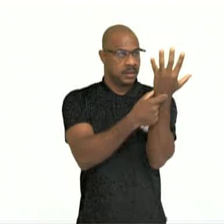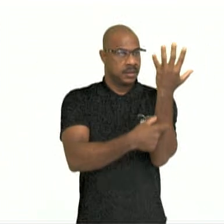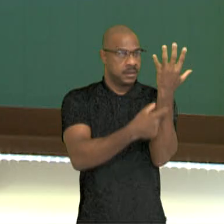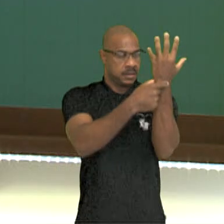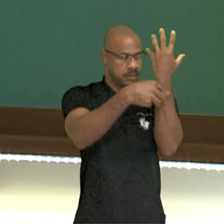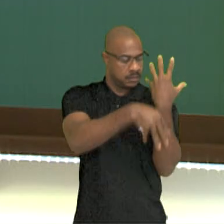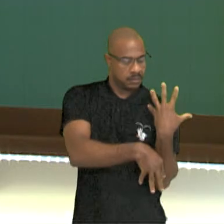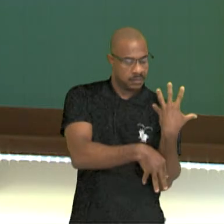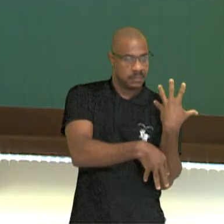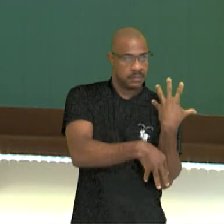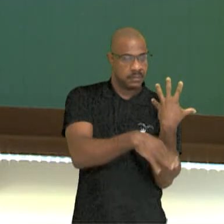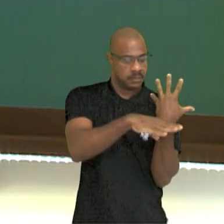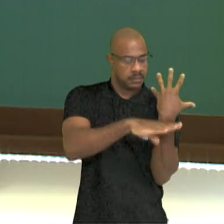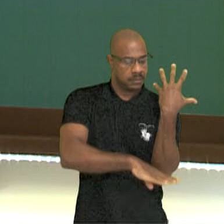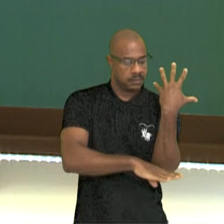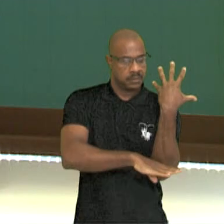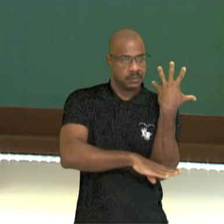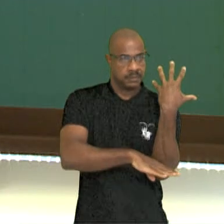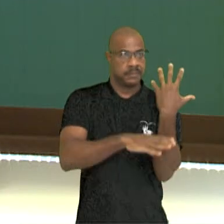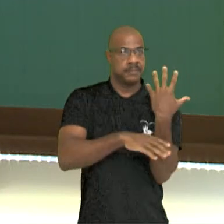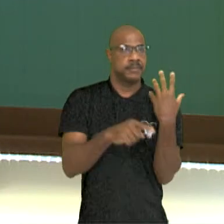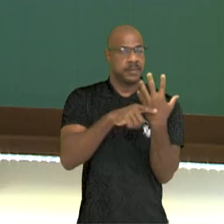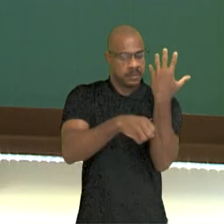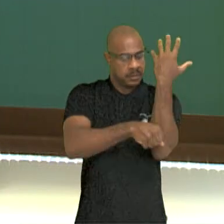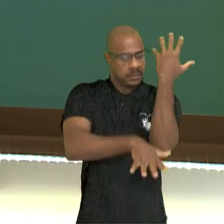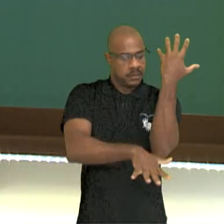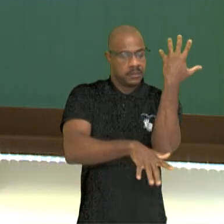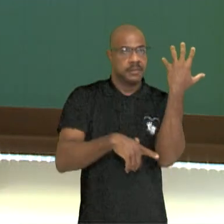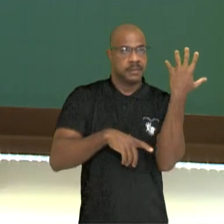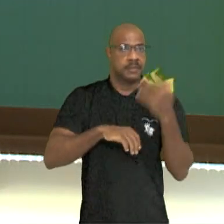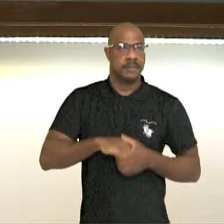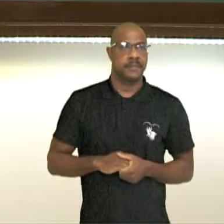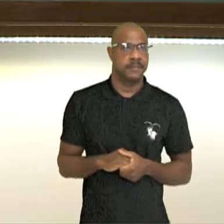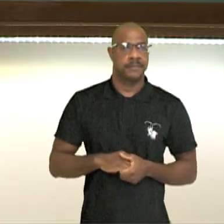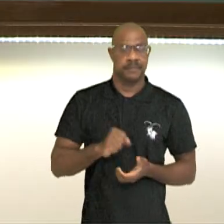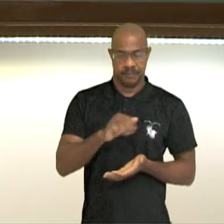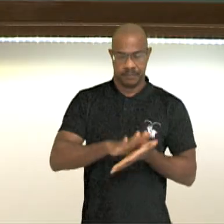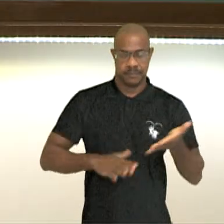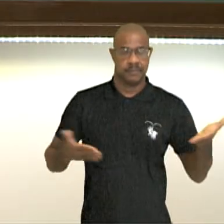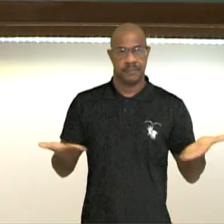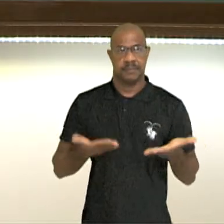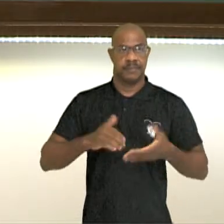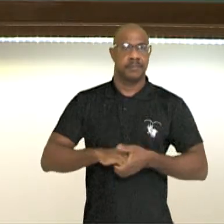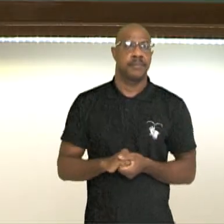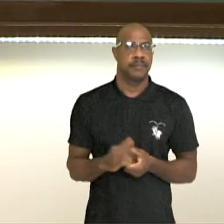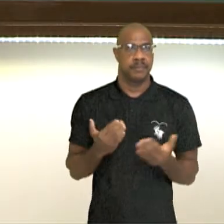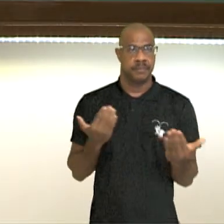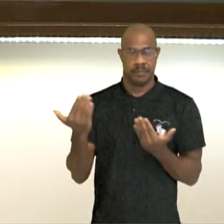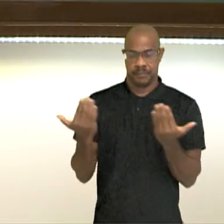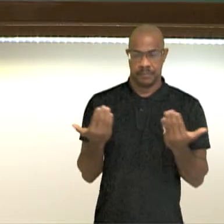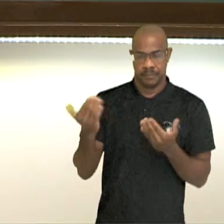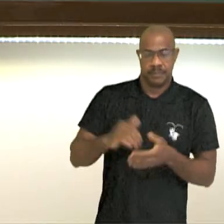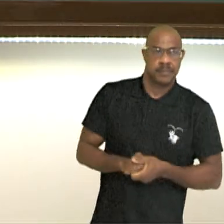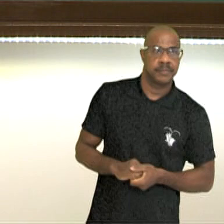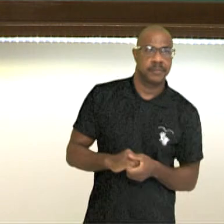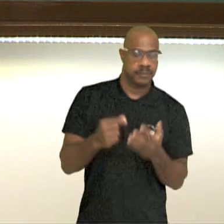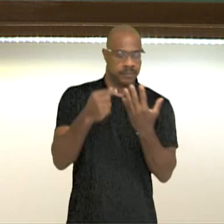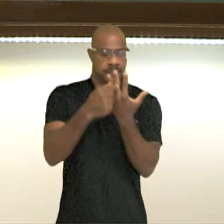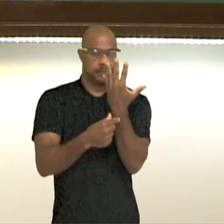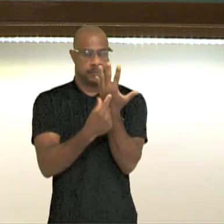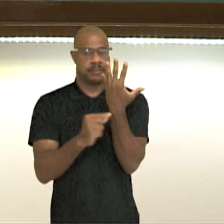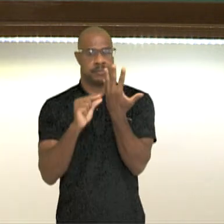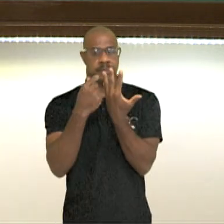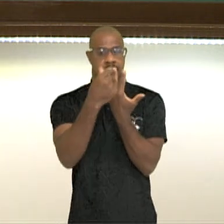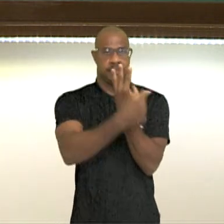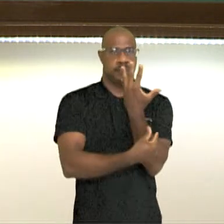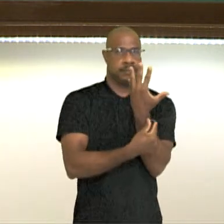dado esse nome, e as raízes. Então vamos de exercício, agora fazendo um comparativo entre as briófitas e as pteridófitas, tá